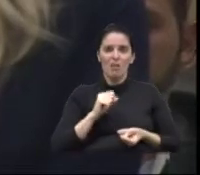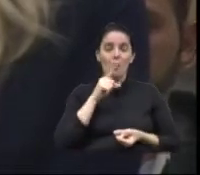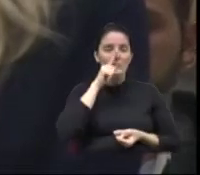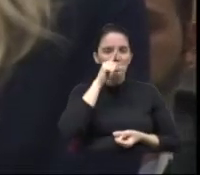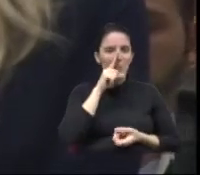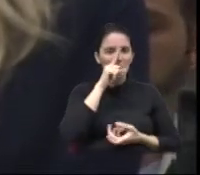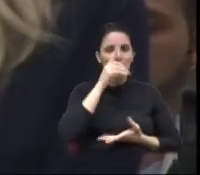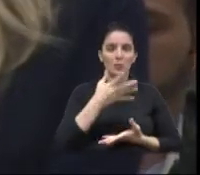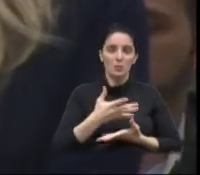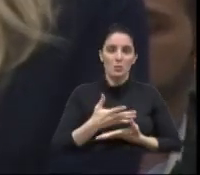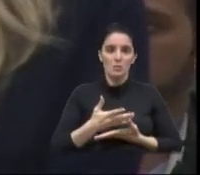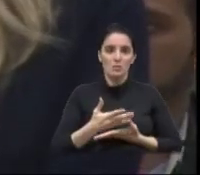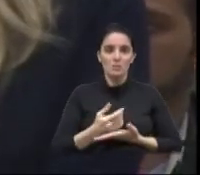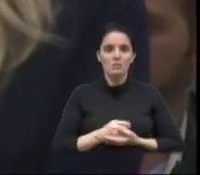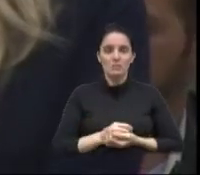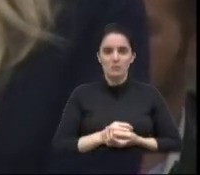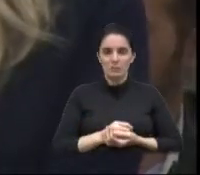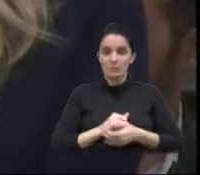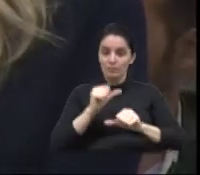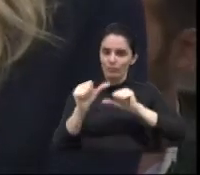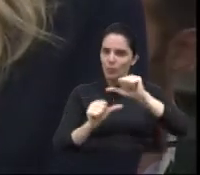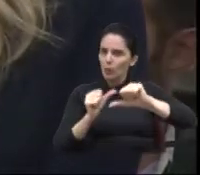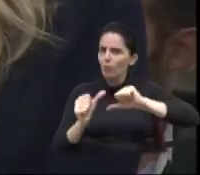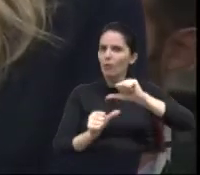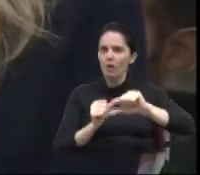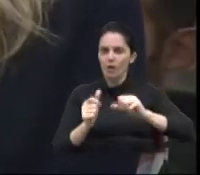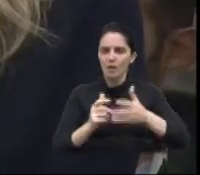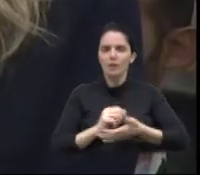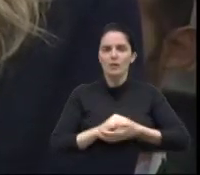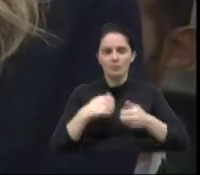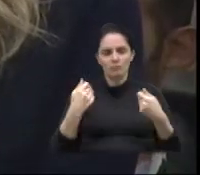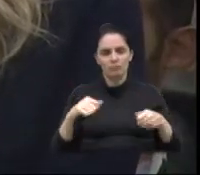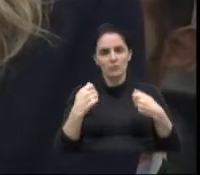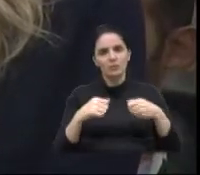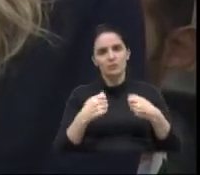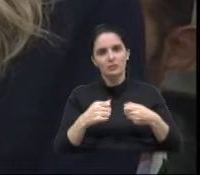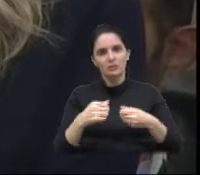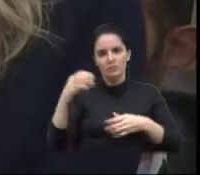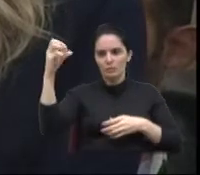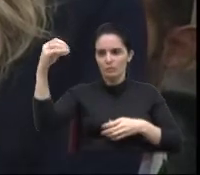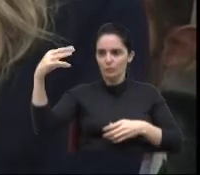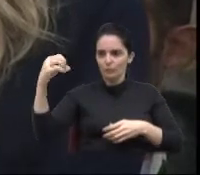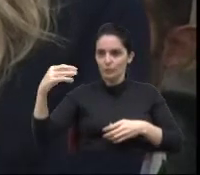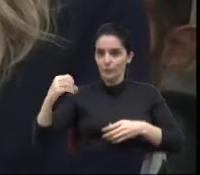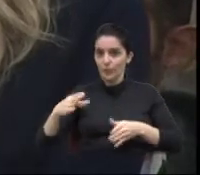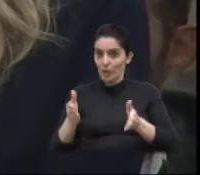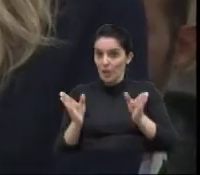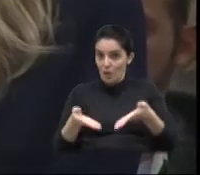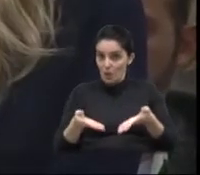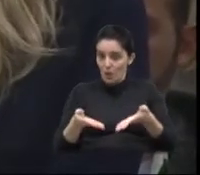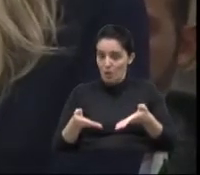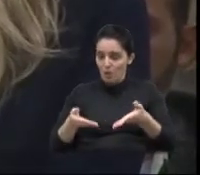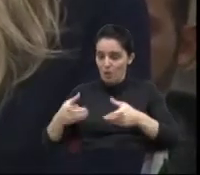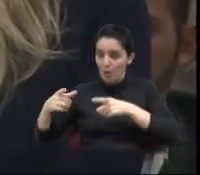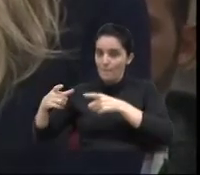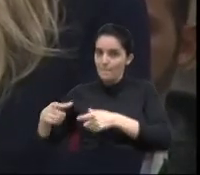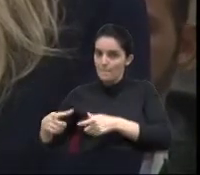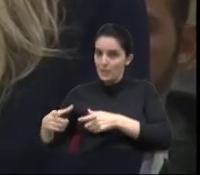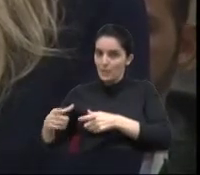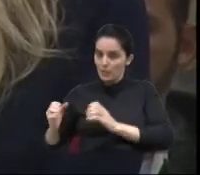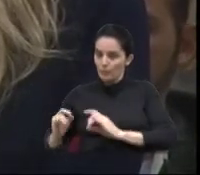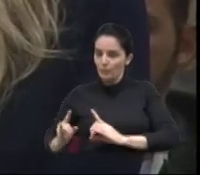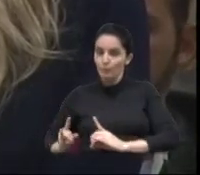realmente, e com a mudança, né, dos moradores para o bairro, para o condomínio Rubi, a